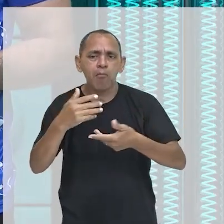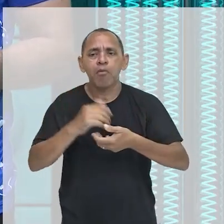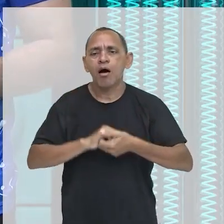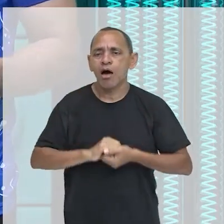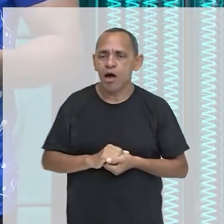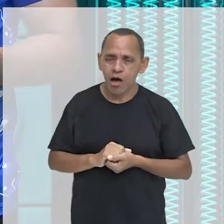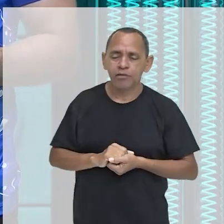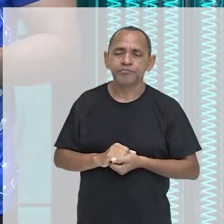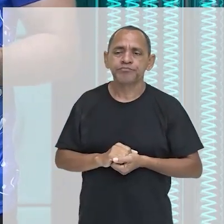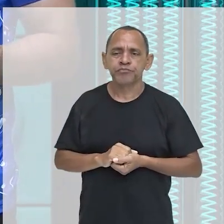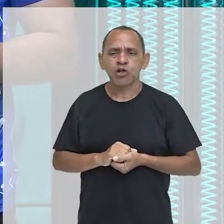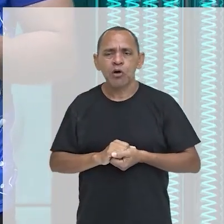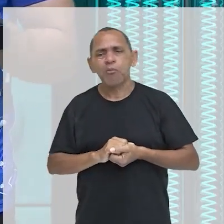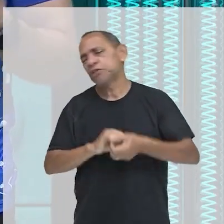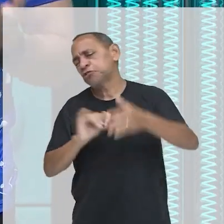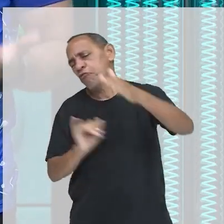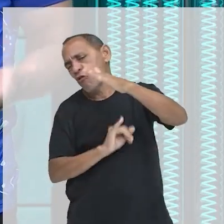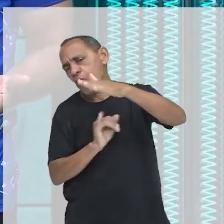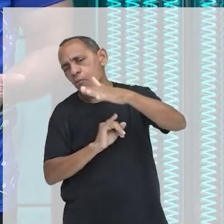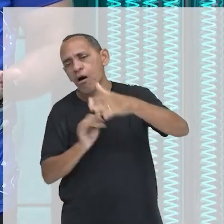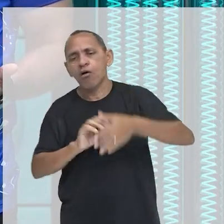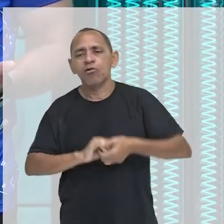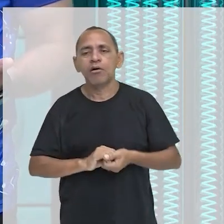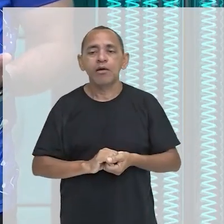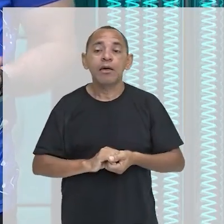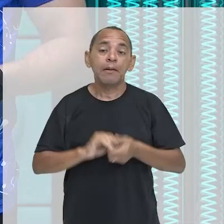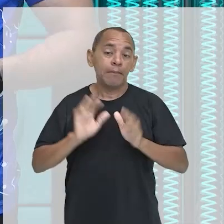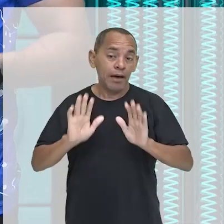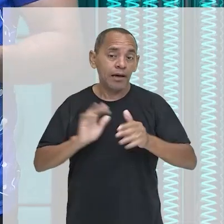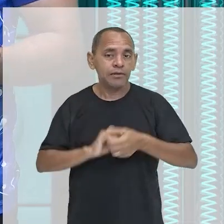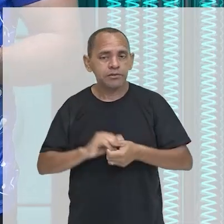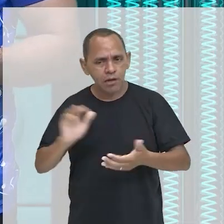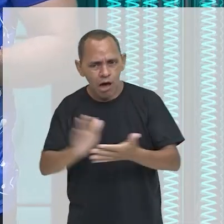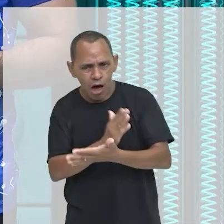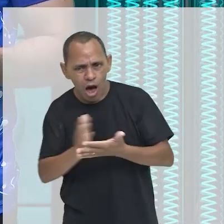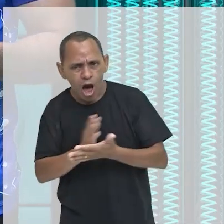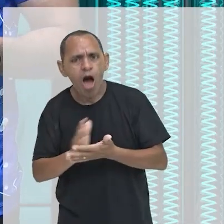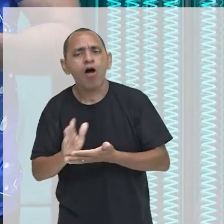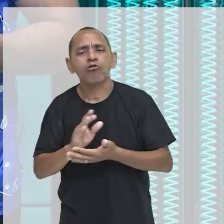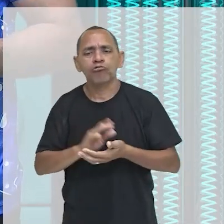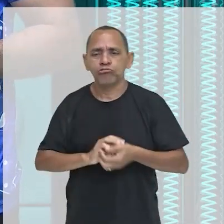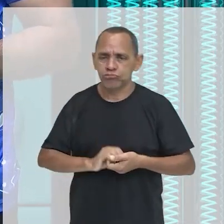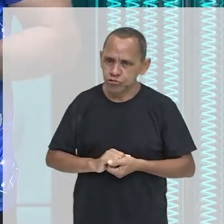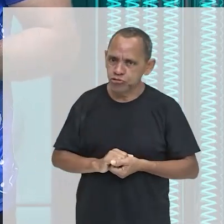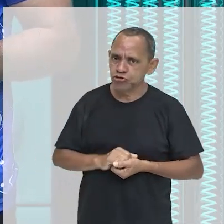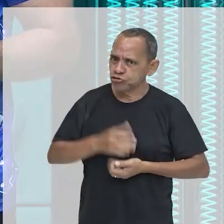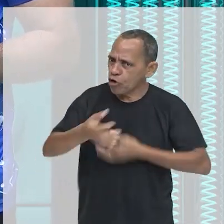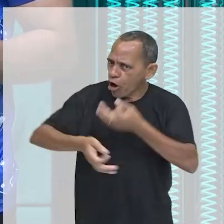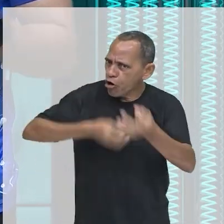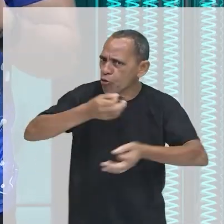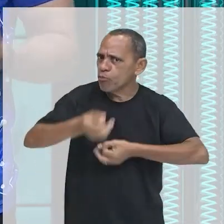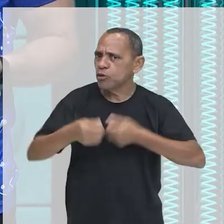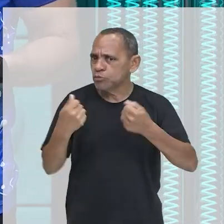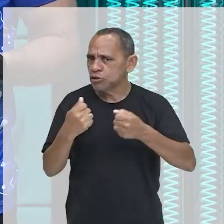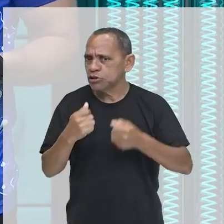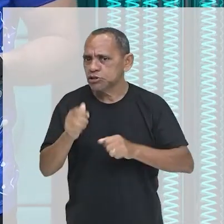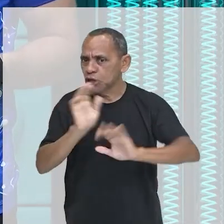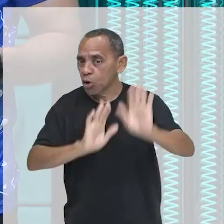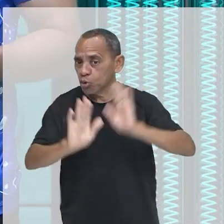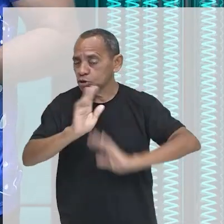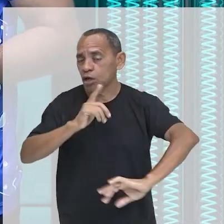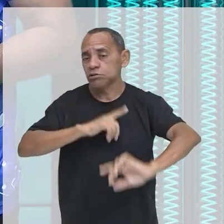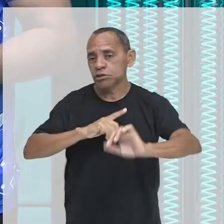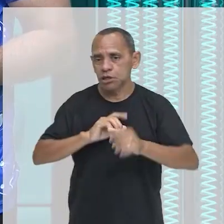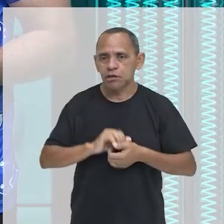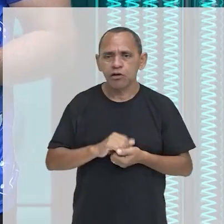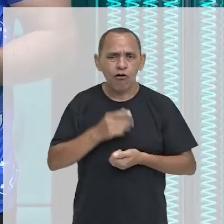do momento que nós emitimos opiniões sobre determinados assuntos, é necessário que nós tomemos alguns cuidados, tá? Não dá para